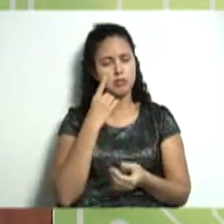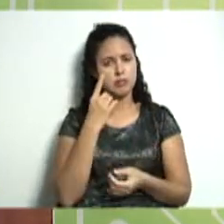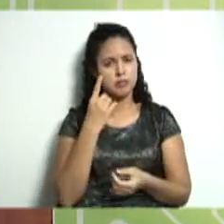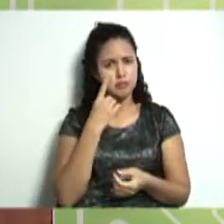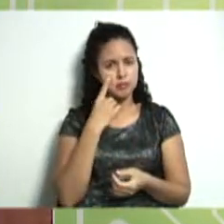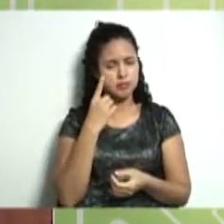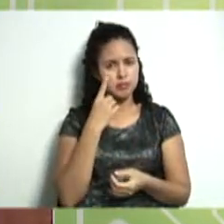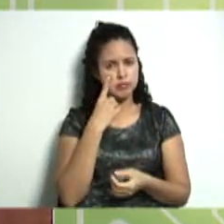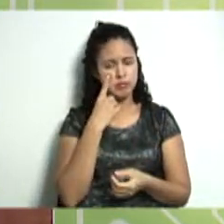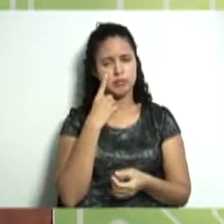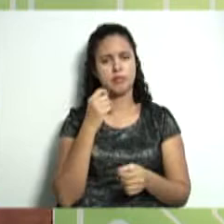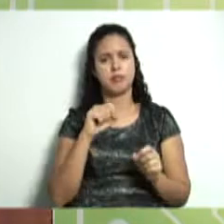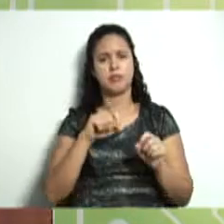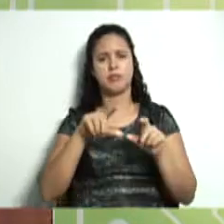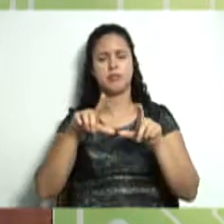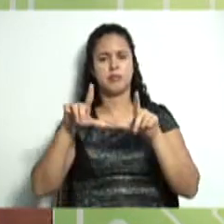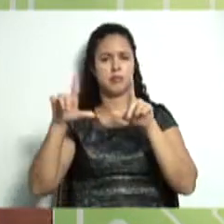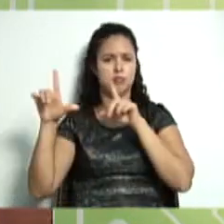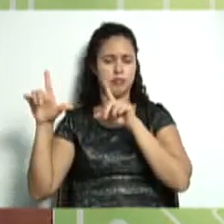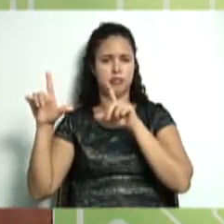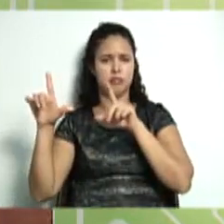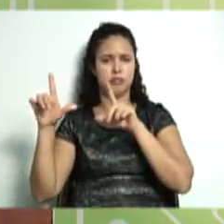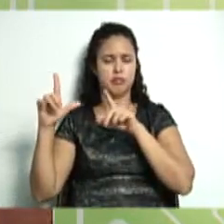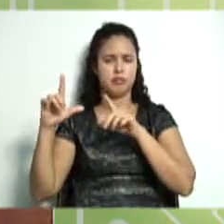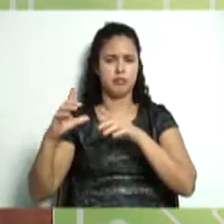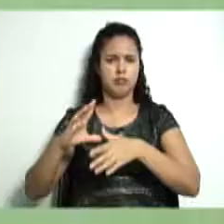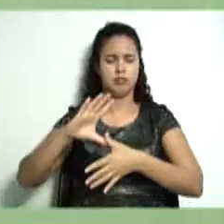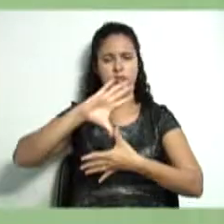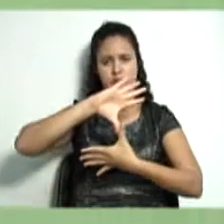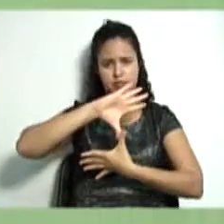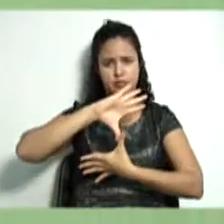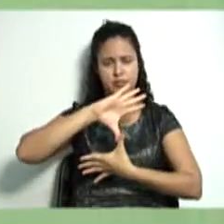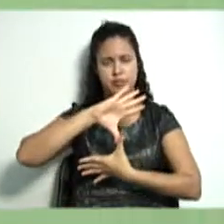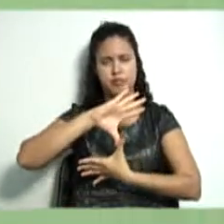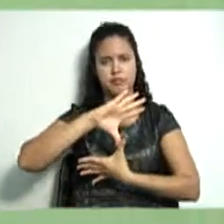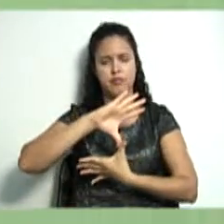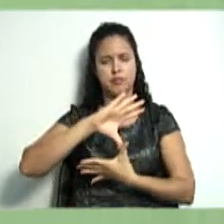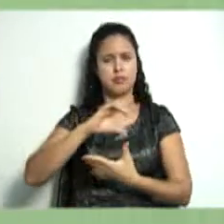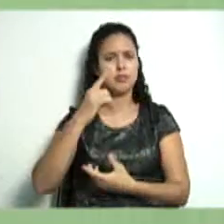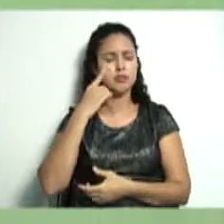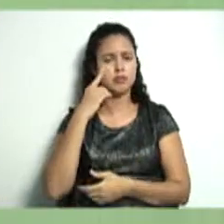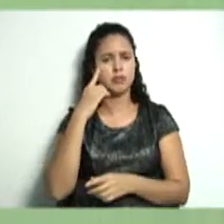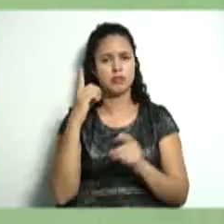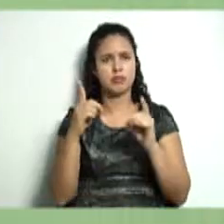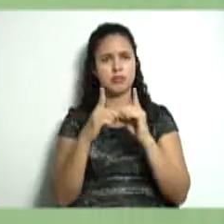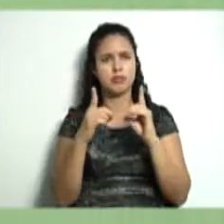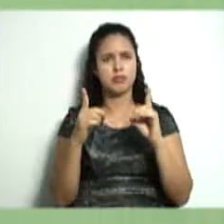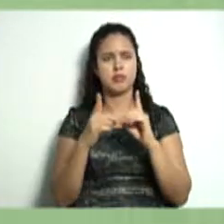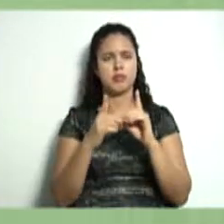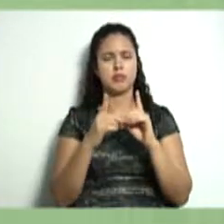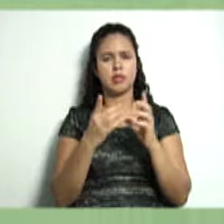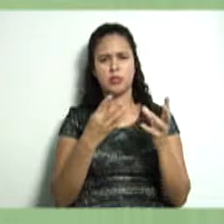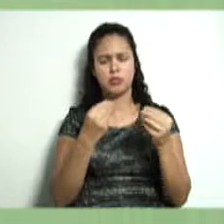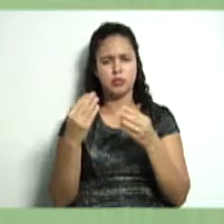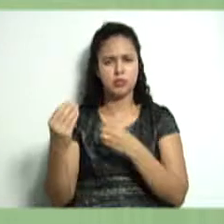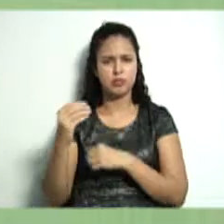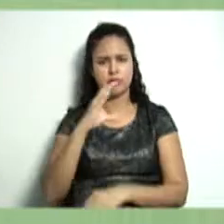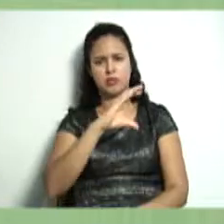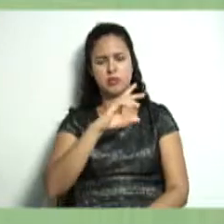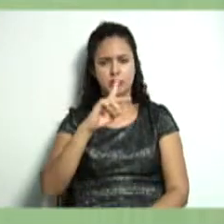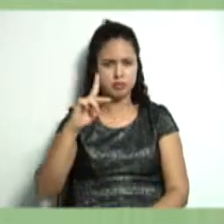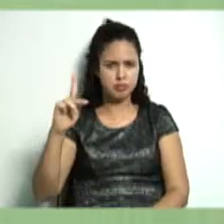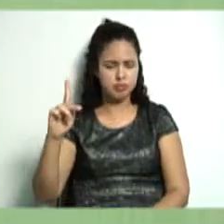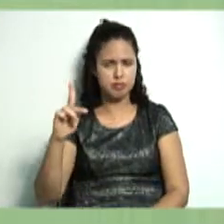voltar ali ao mapa, a gente vê também uma dinâmica que existe muitas cooperativas ali